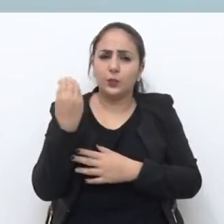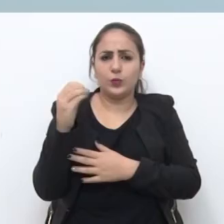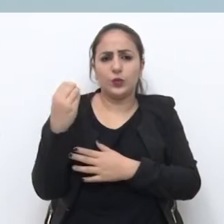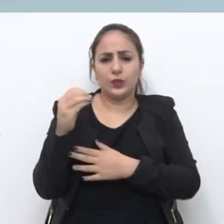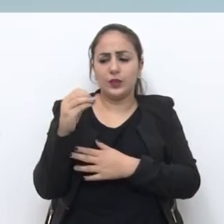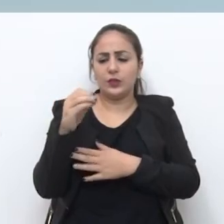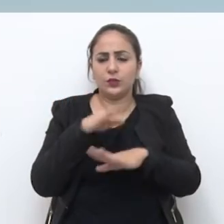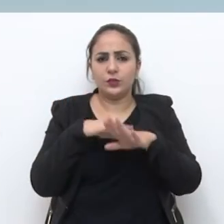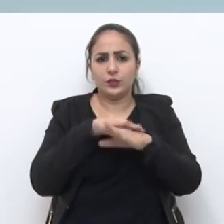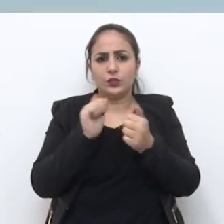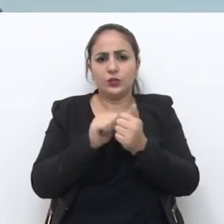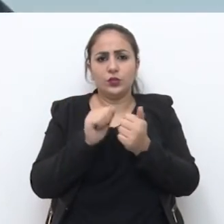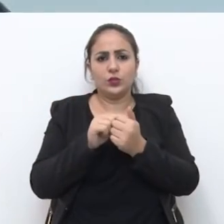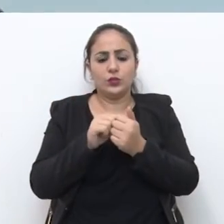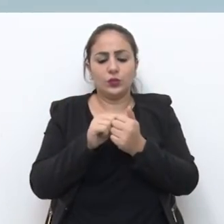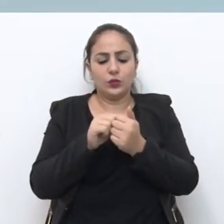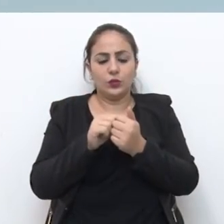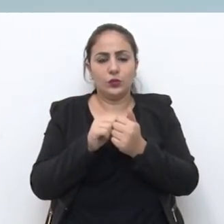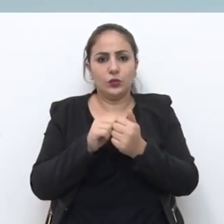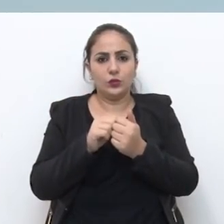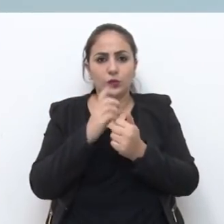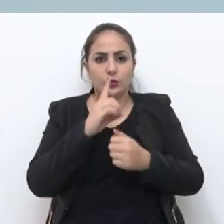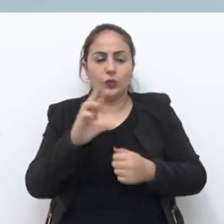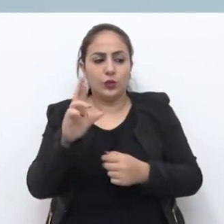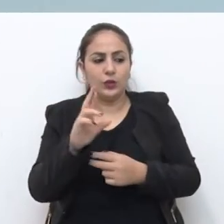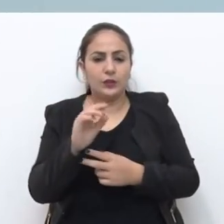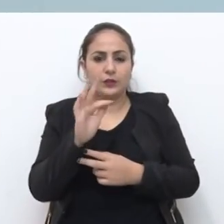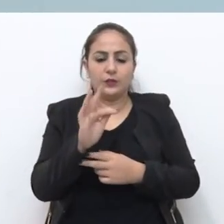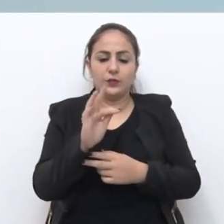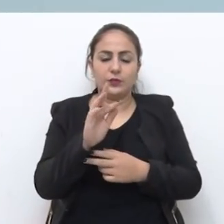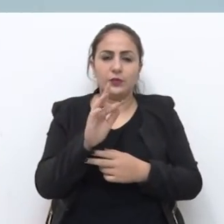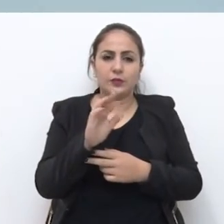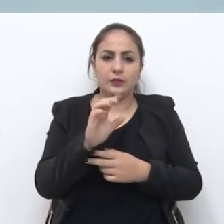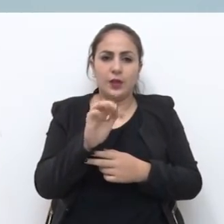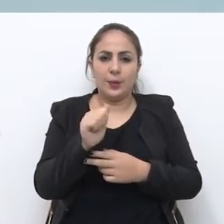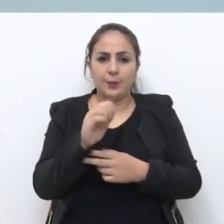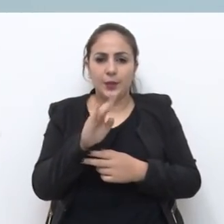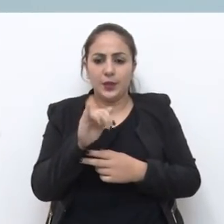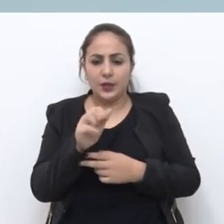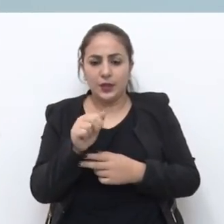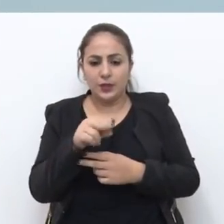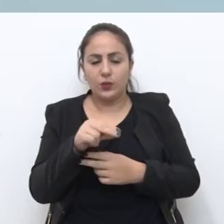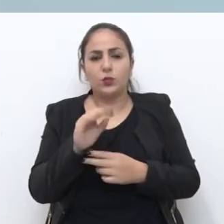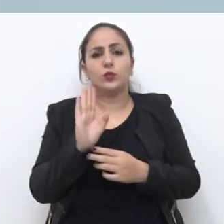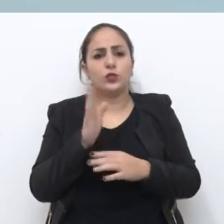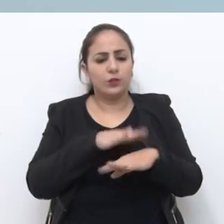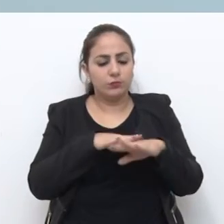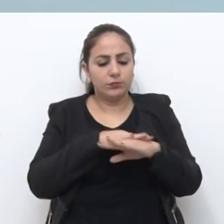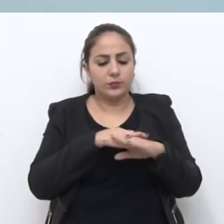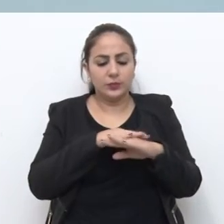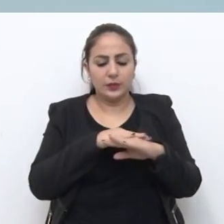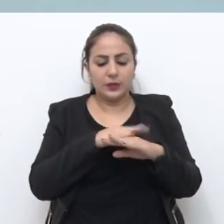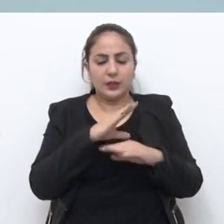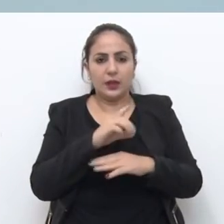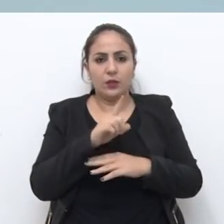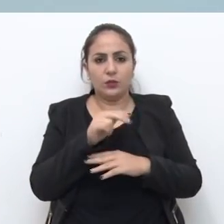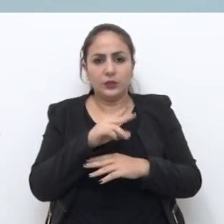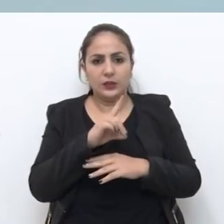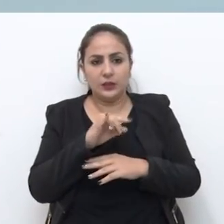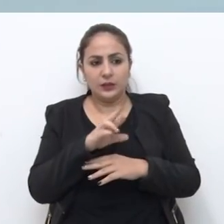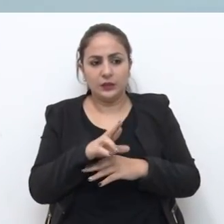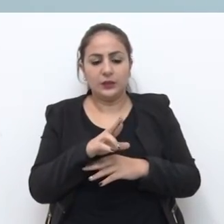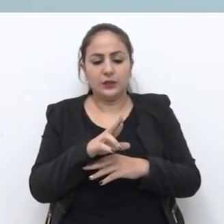Porto Alegre, conversando com o Dr. Fabiano Dalazen sobre a política do idoso, o promotor público, já conversei com o